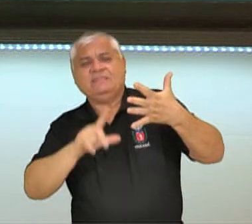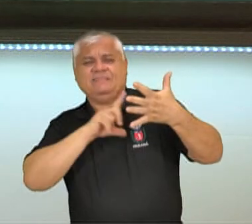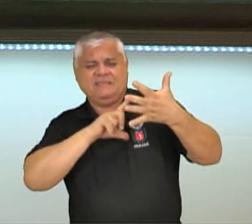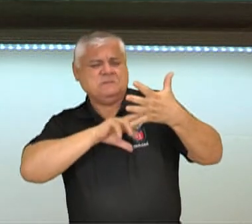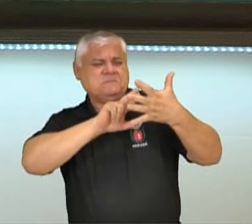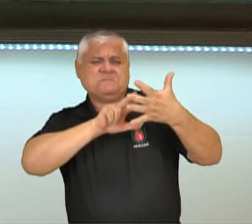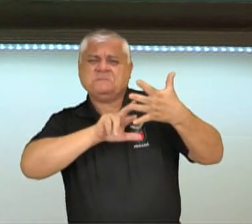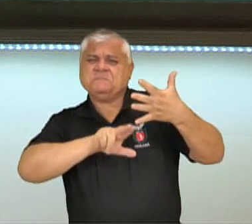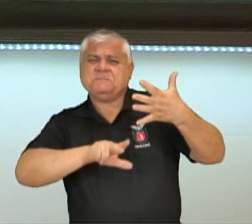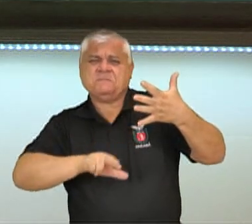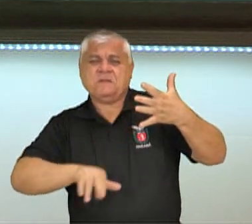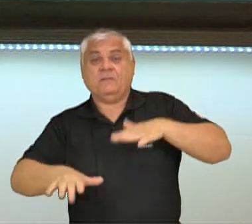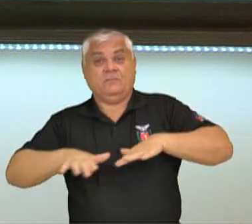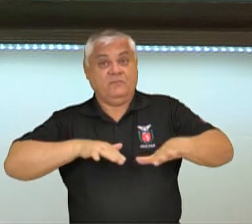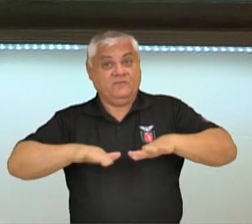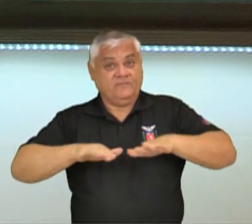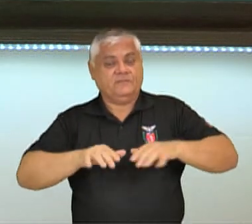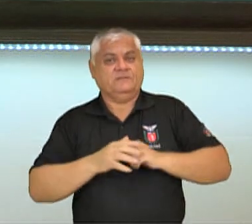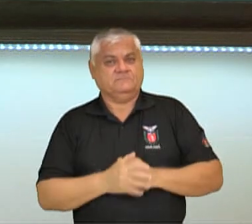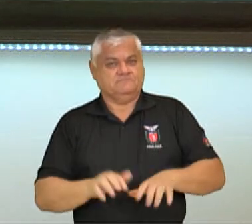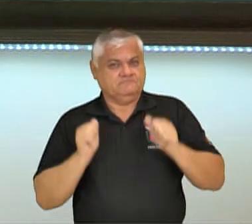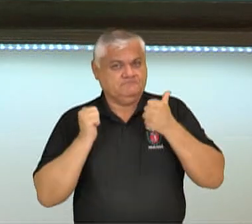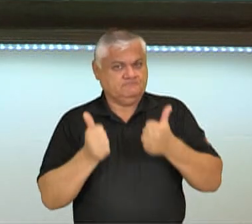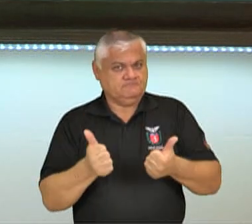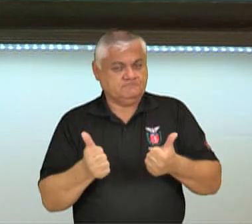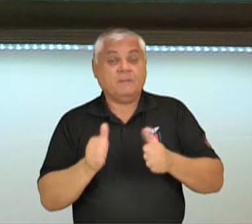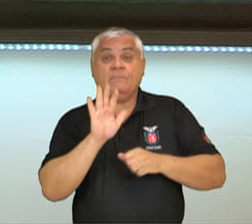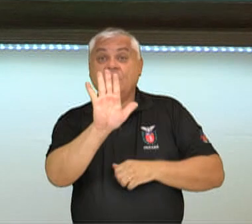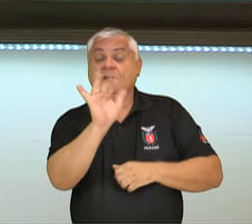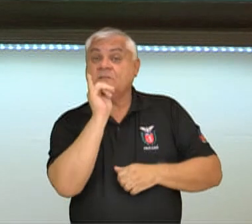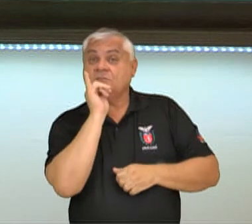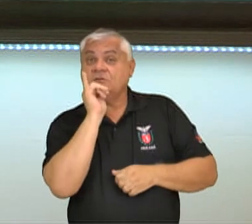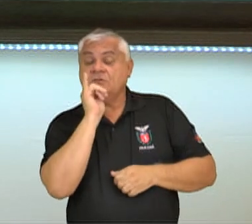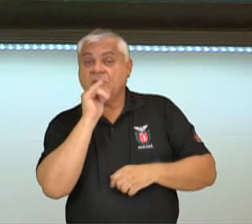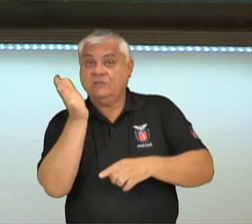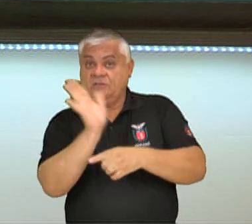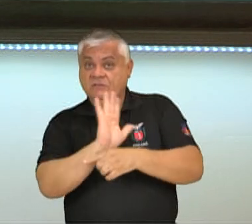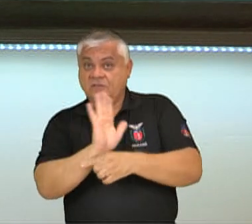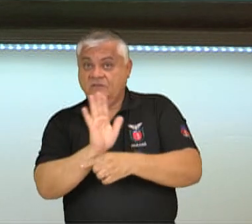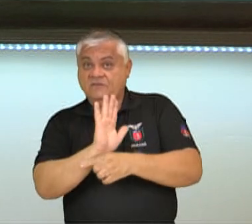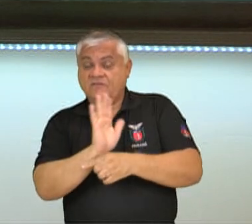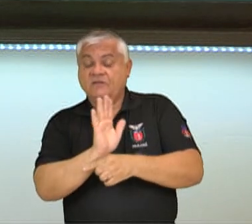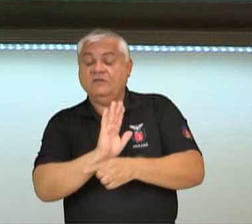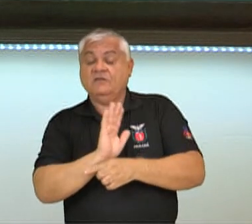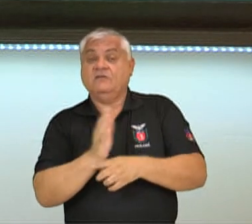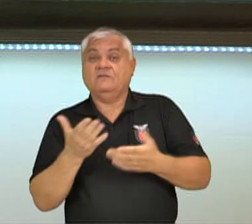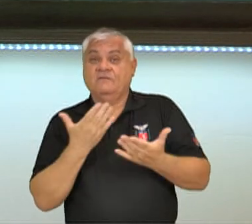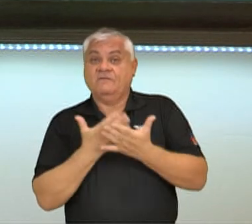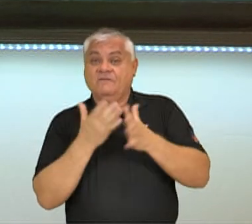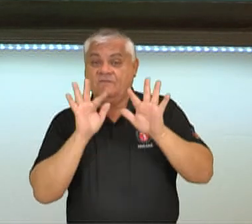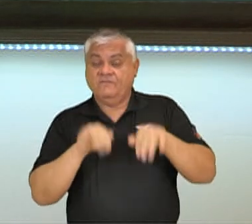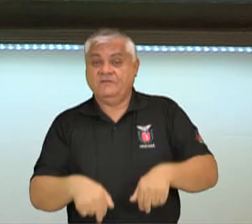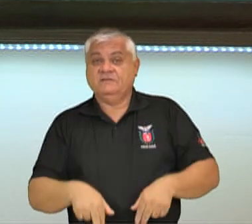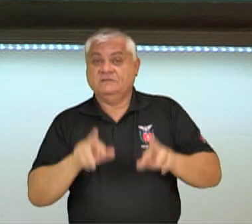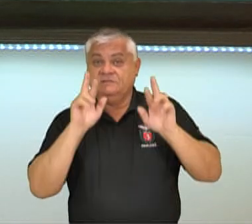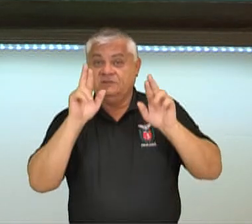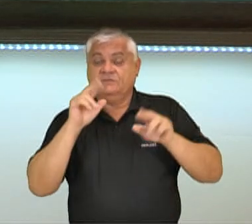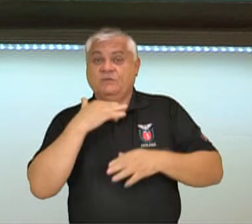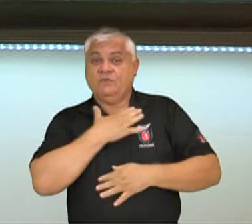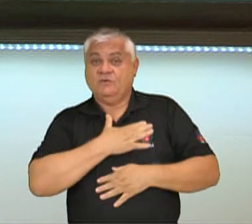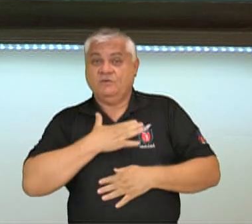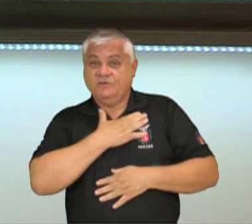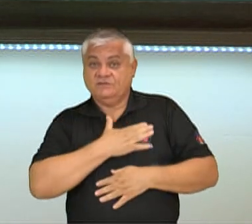golpes, movimentos de ataque na capoeira, tá? Mas nesse vídeo nós ficamos por aqui. Espero que vocês